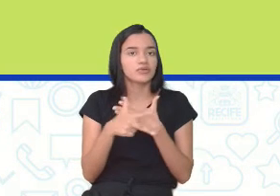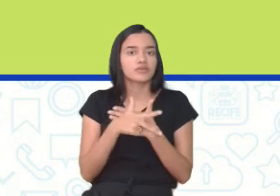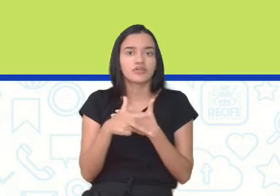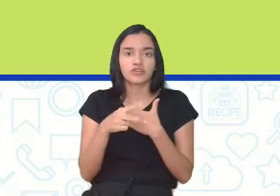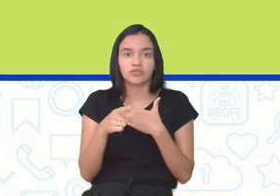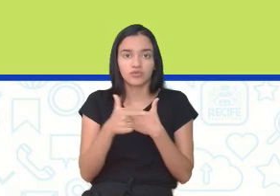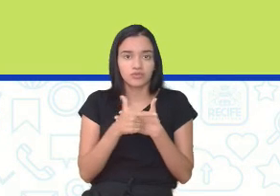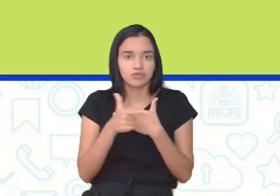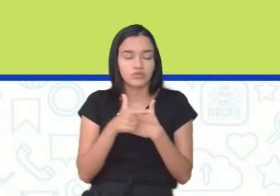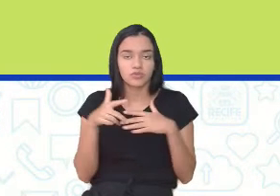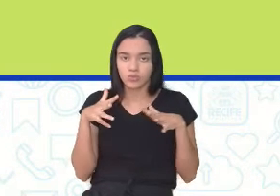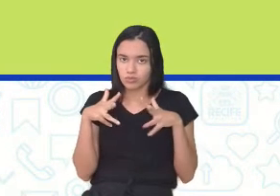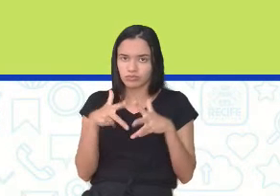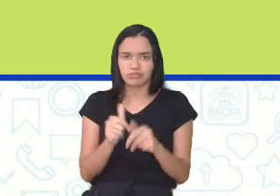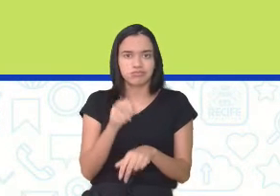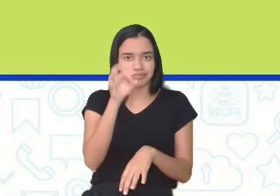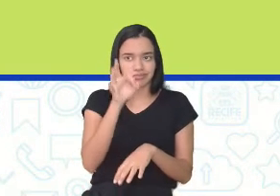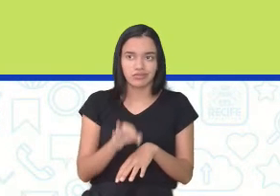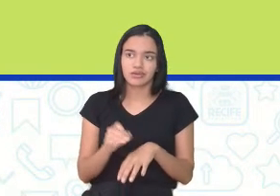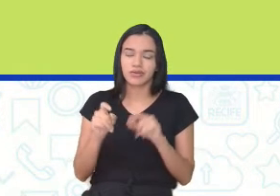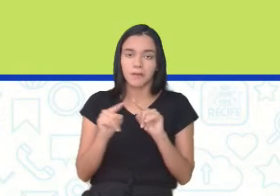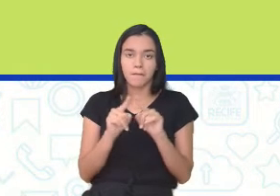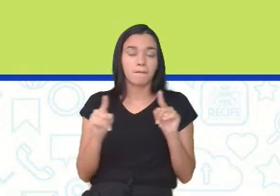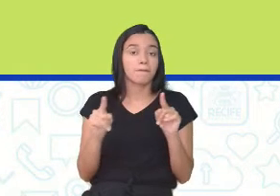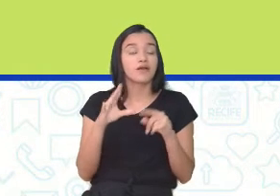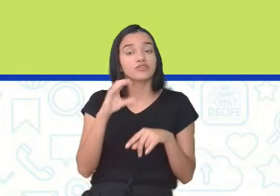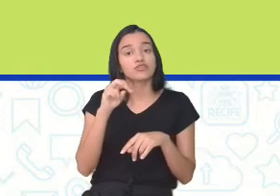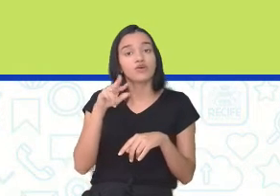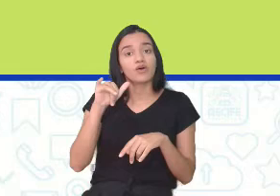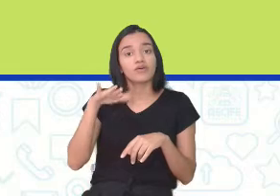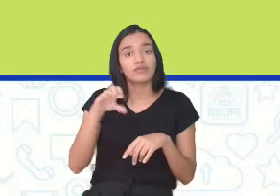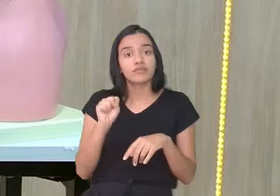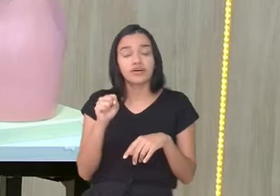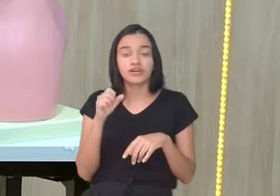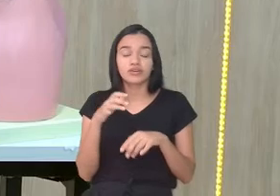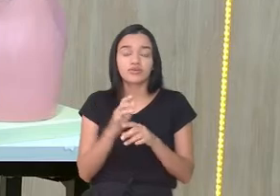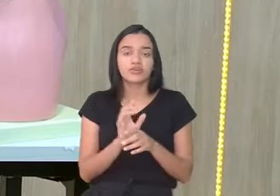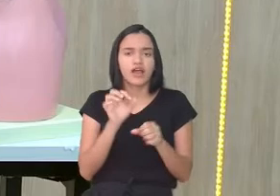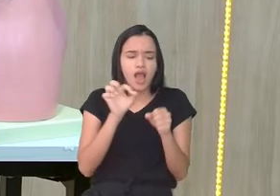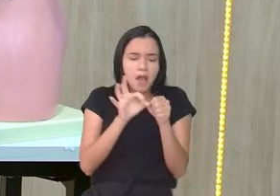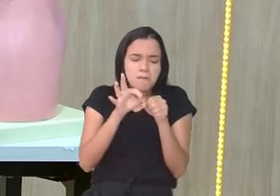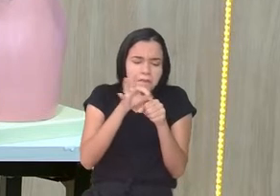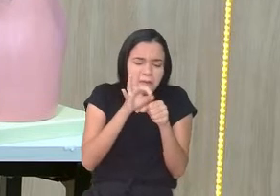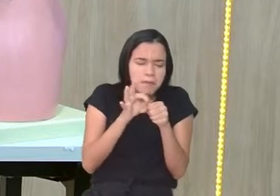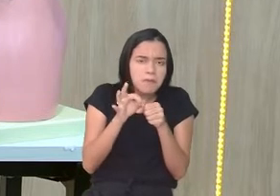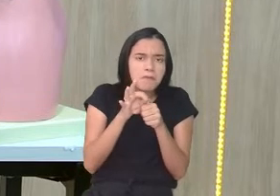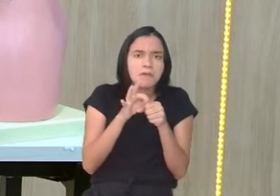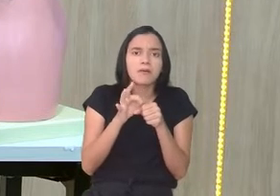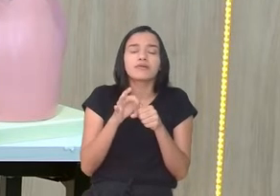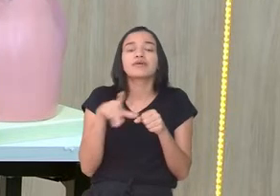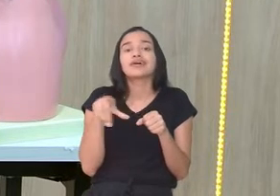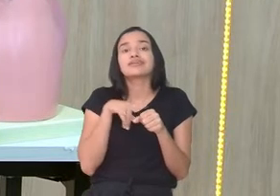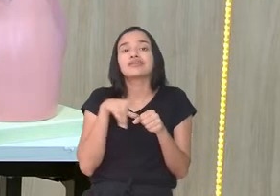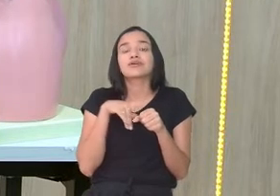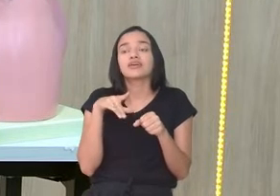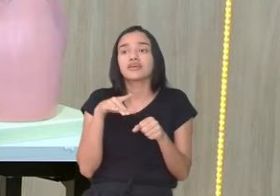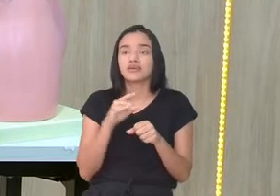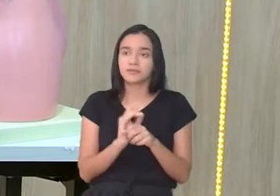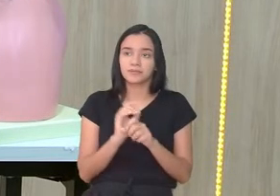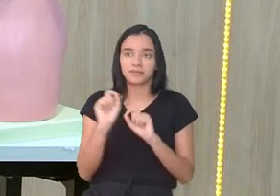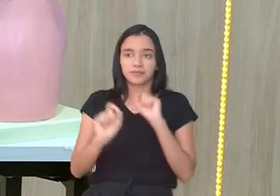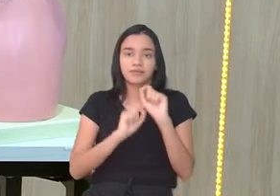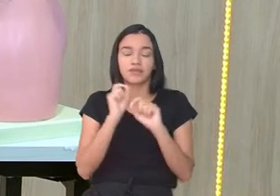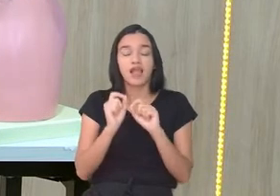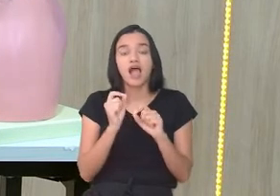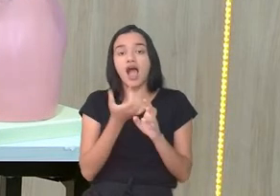de forma harmoniosa. Mas aí os ovários, gente, eles armazenam milhares de ovócitos, com os quais